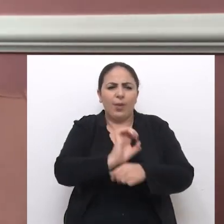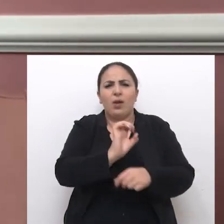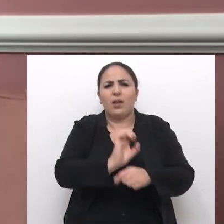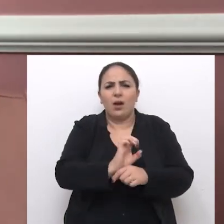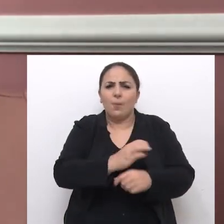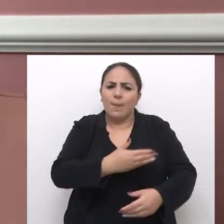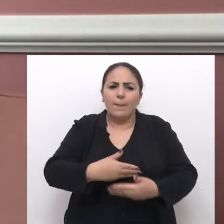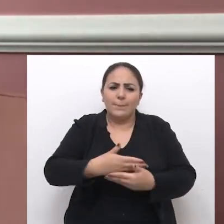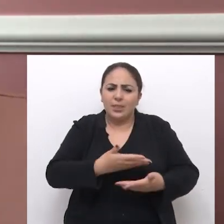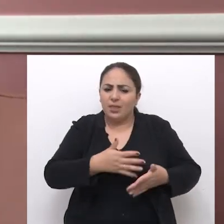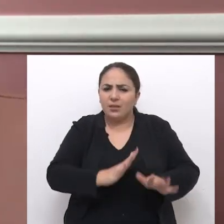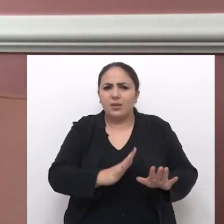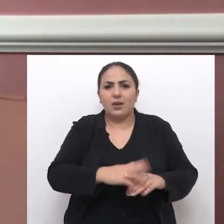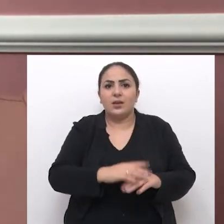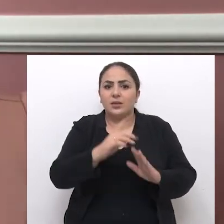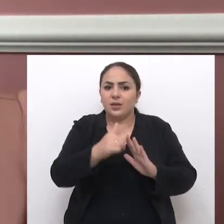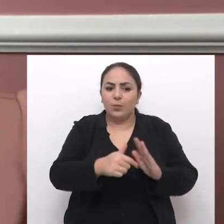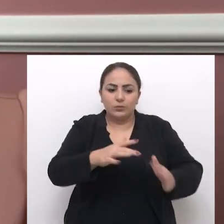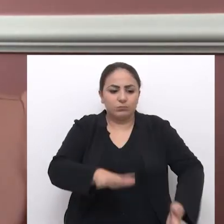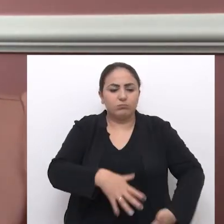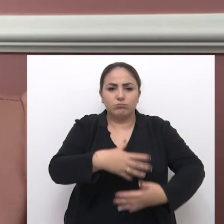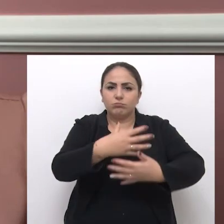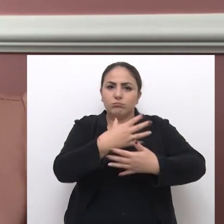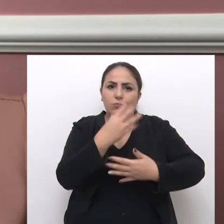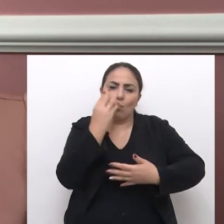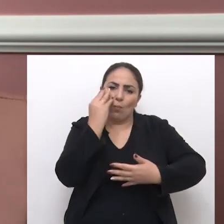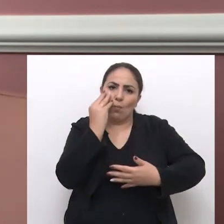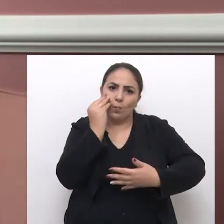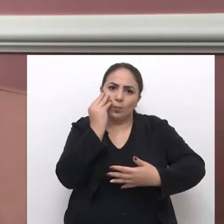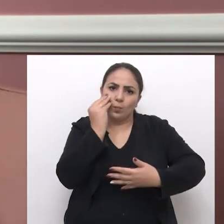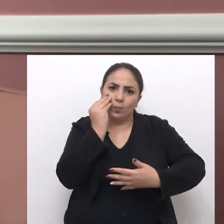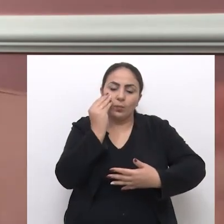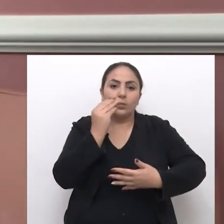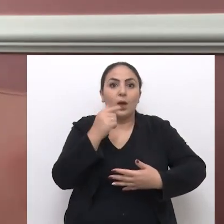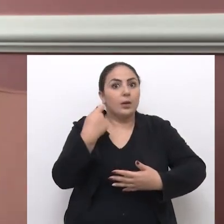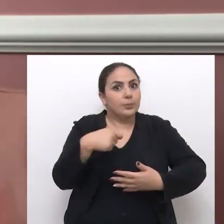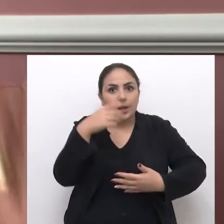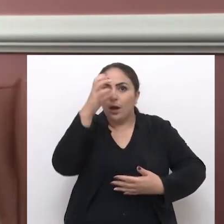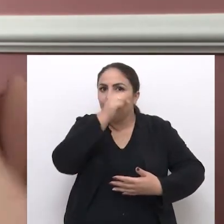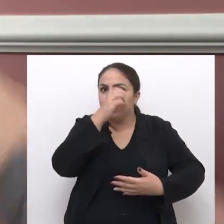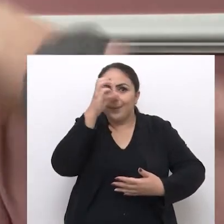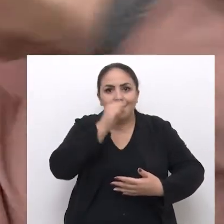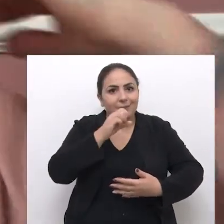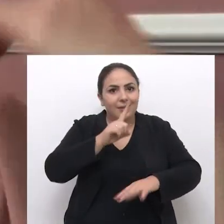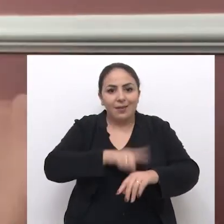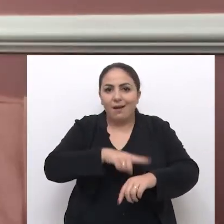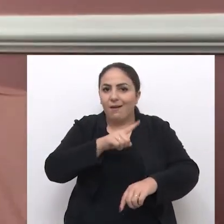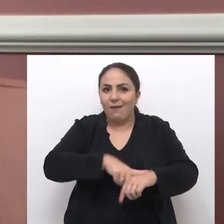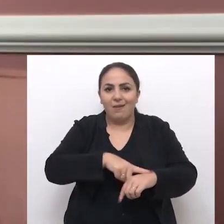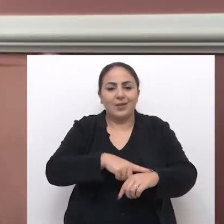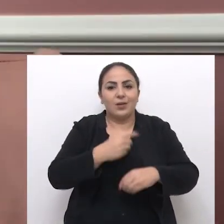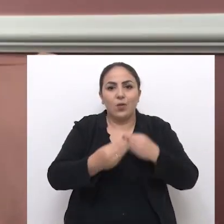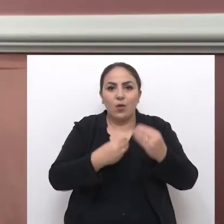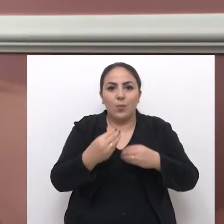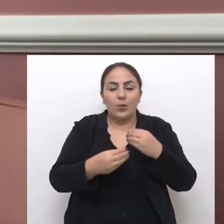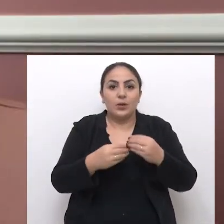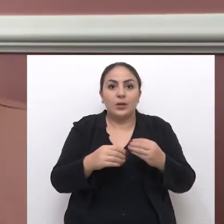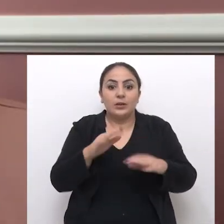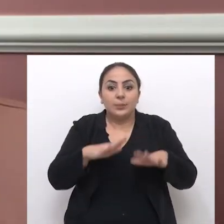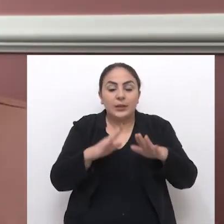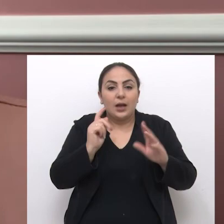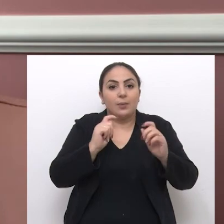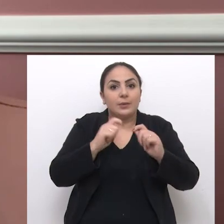simplesmente espera o bebê nascer, né, e coloca o bebê no peito, o bebê vai ter que aprender, né,